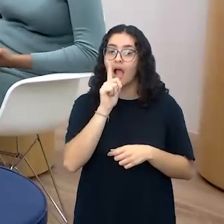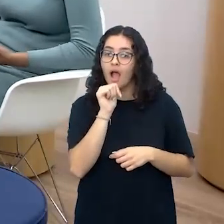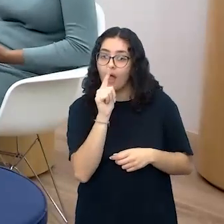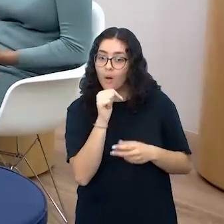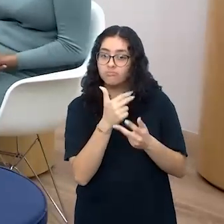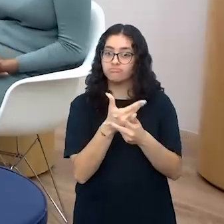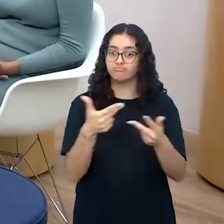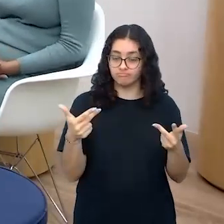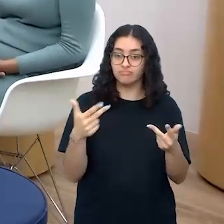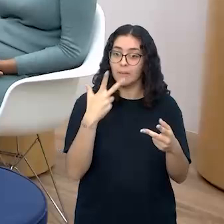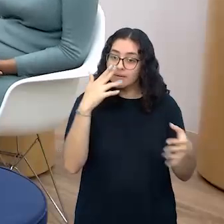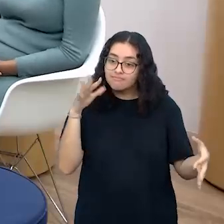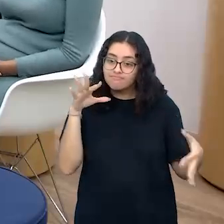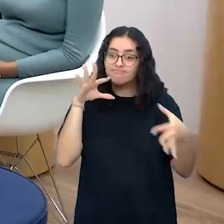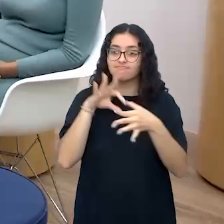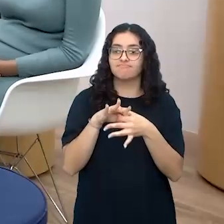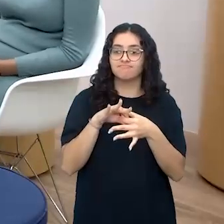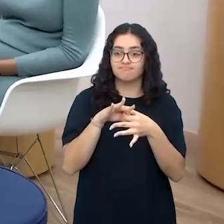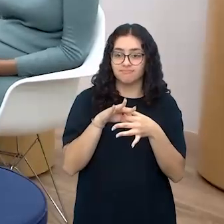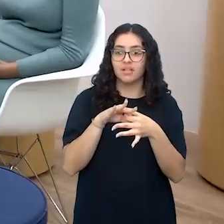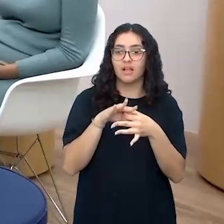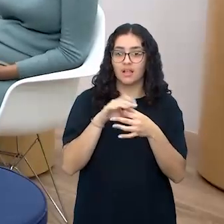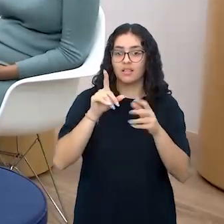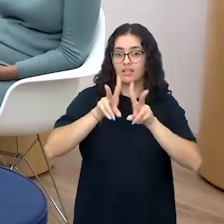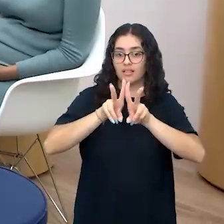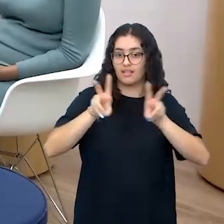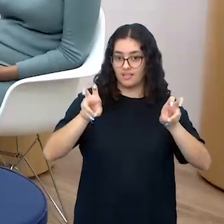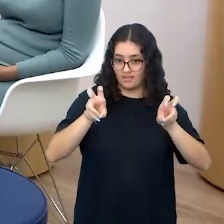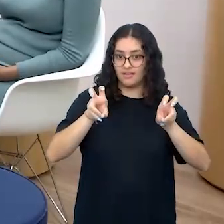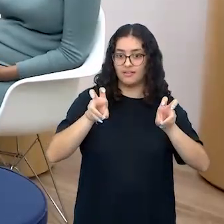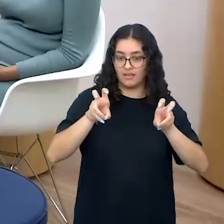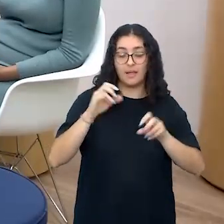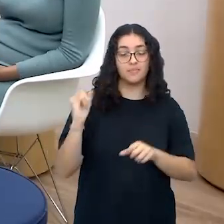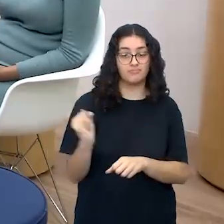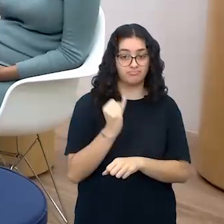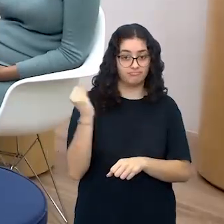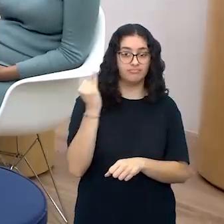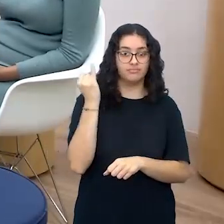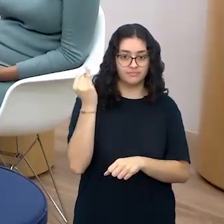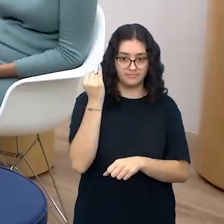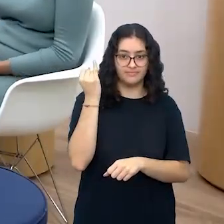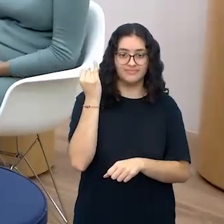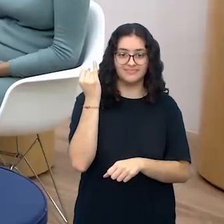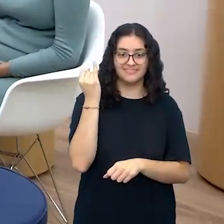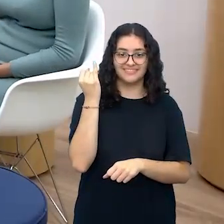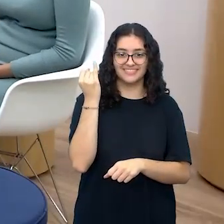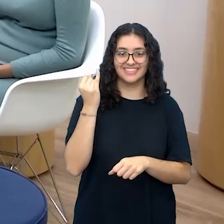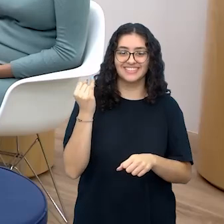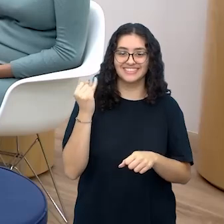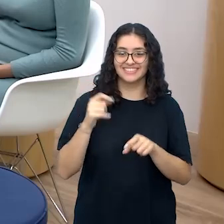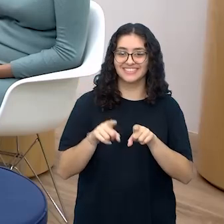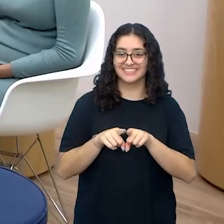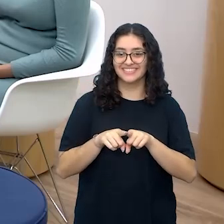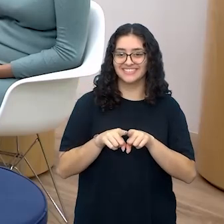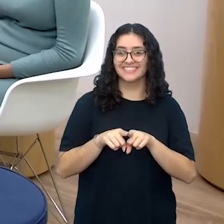a gente vem casando com você aí toda essa temática. Isso é muito importante para ajudar a rede nesse